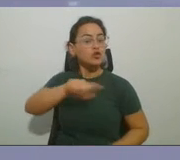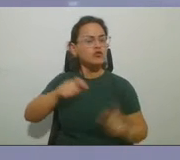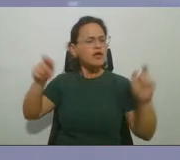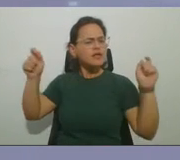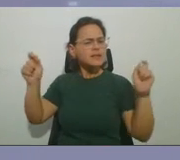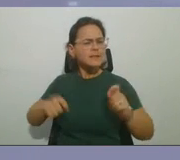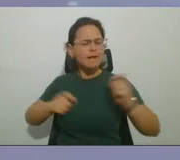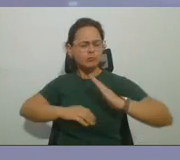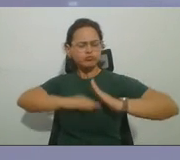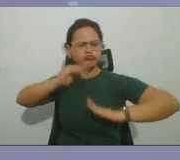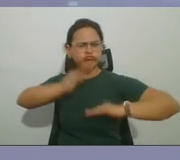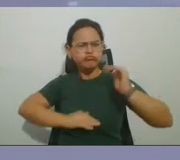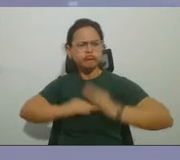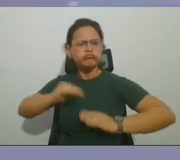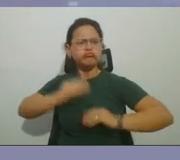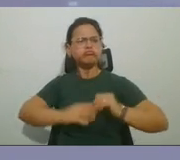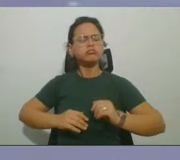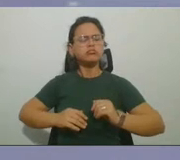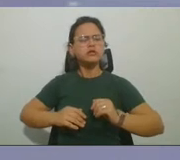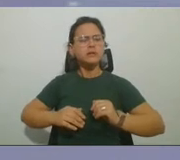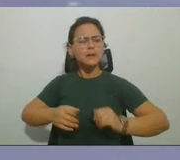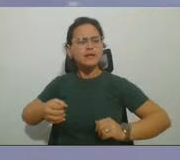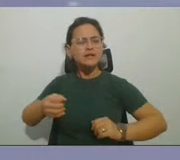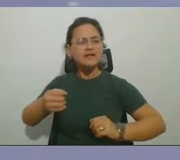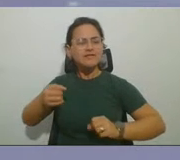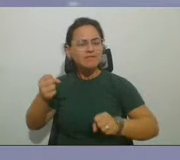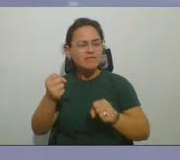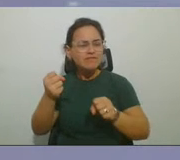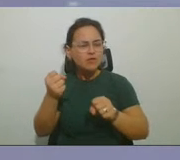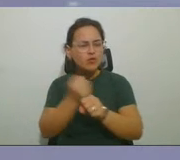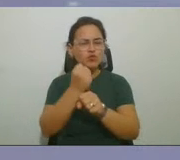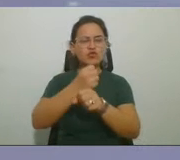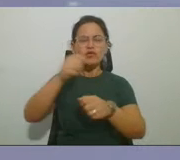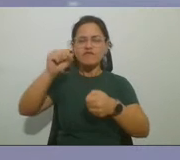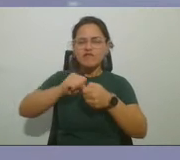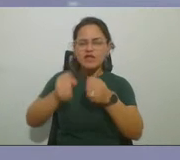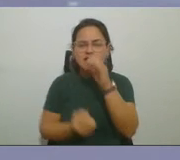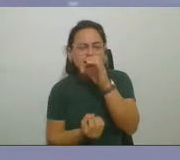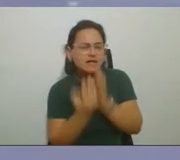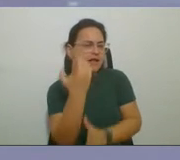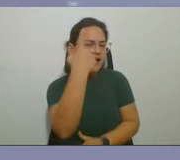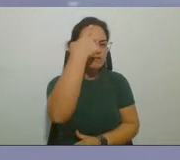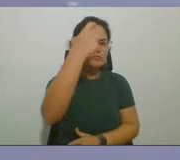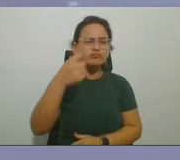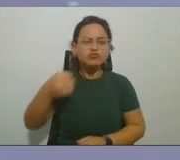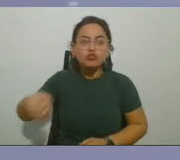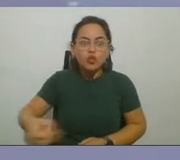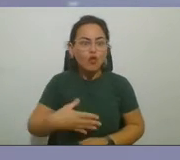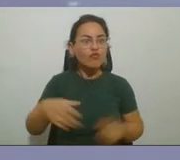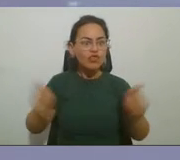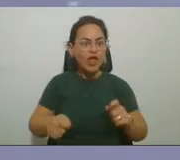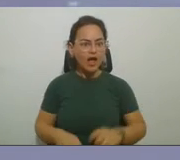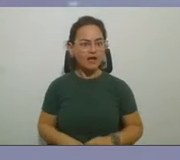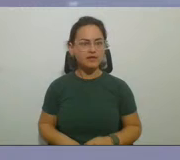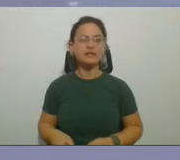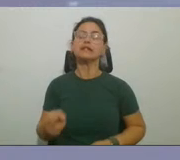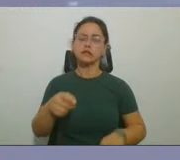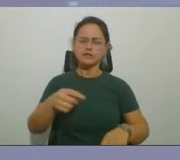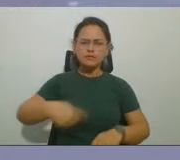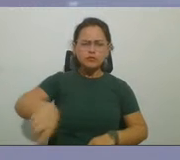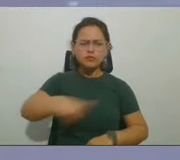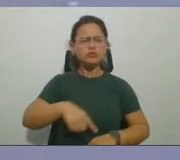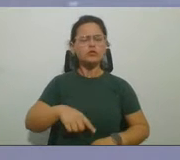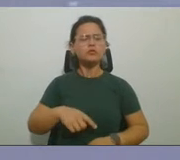de reconstruir novas realidades, de suportarmos dores, perdas,